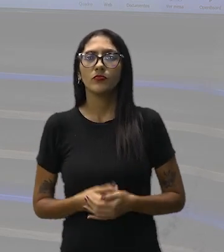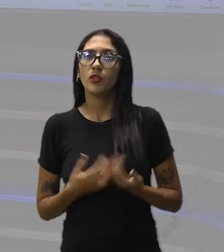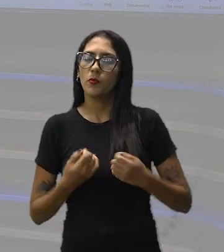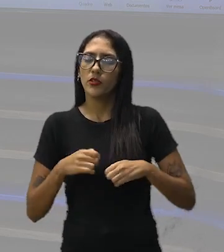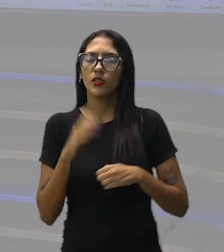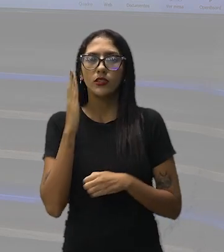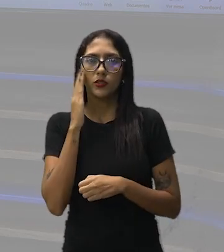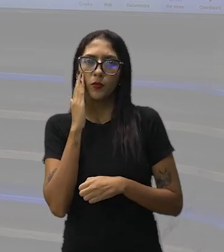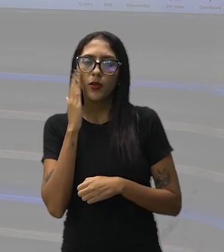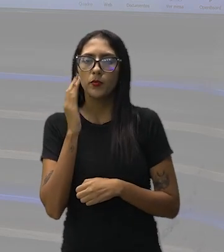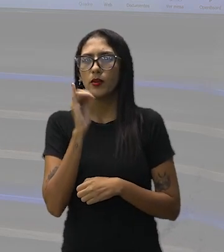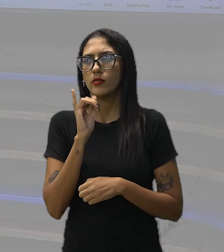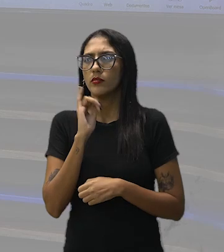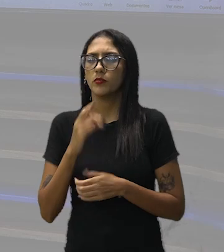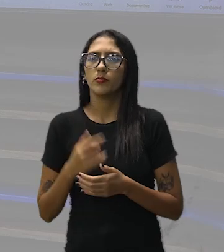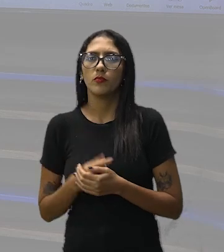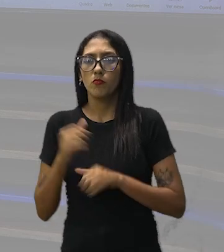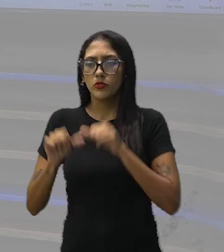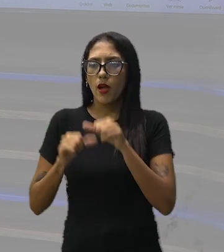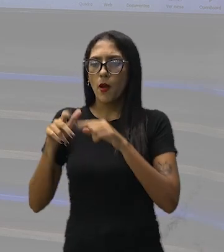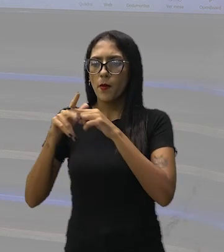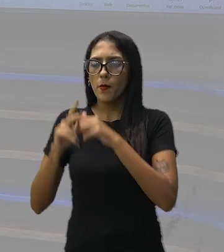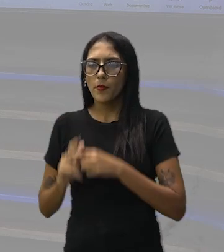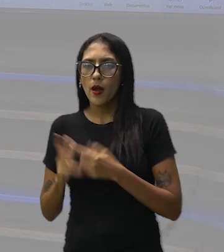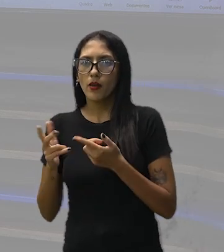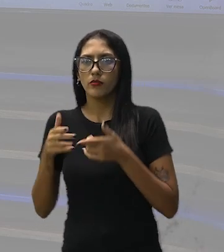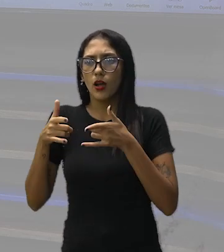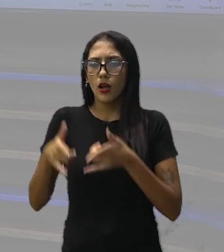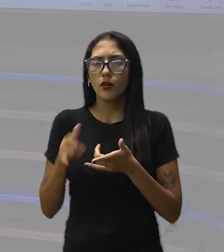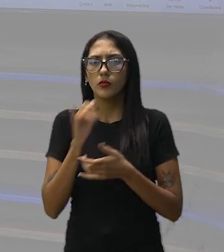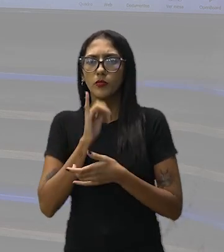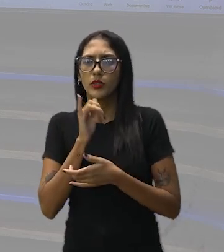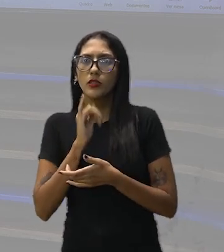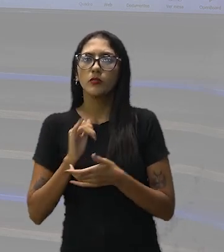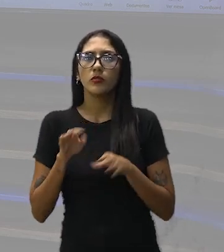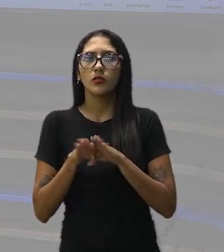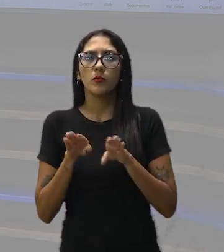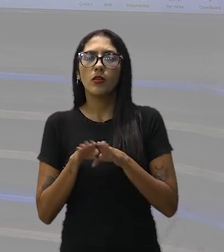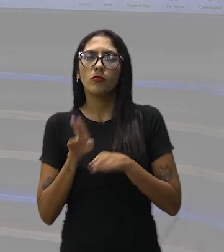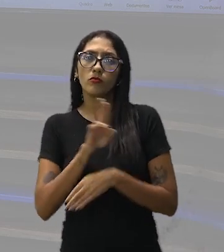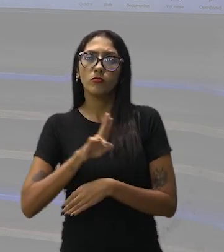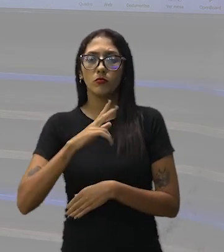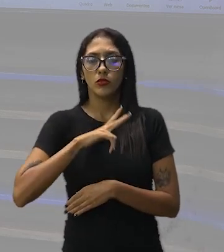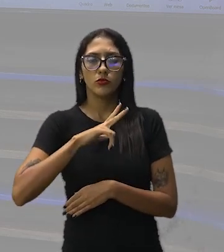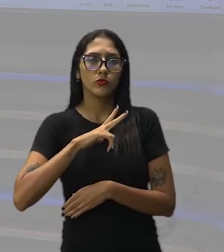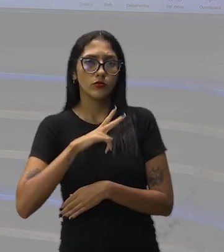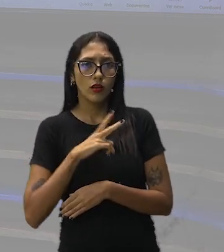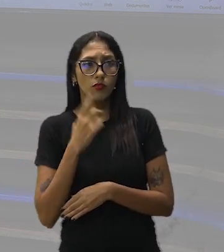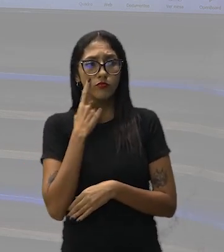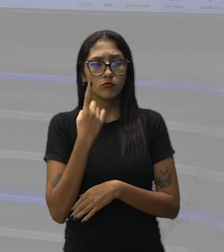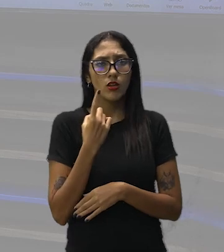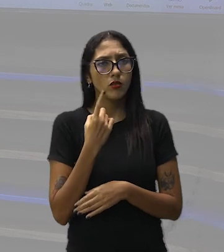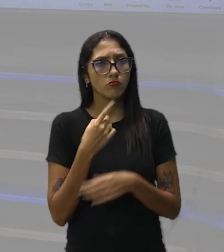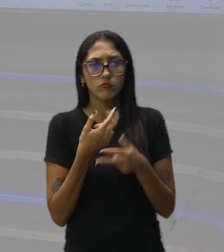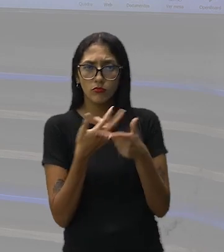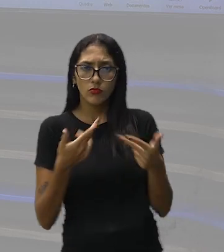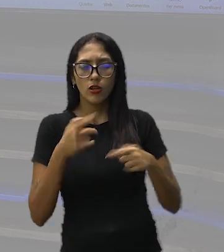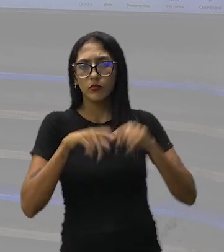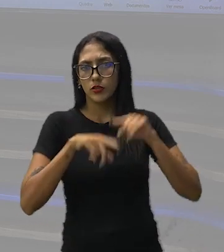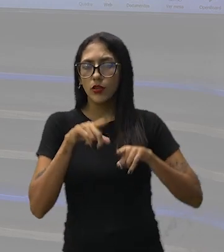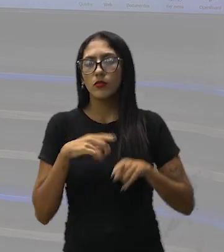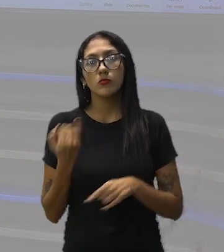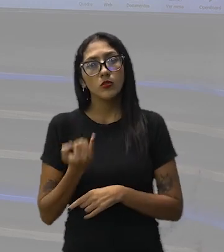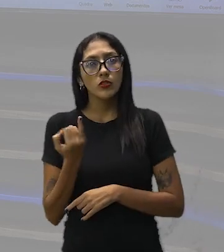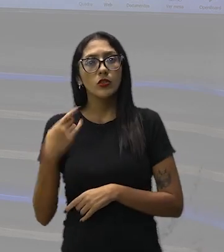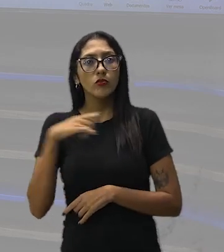a mobília, vale, por exemplo, também, né, para algum objeto seu pessoal, tá? Você verificar que é importante